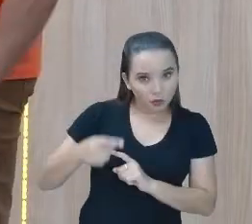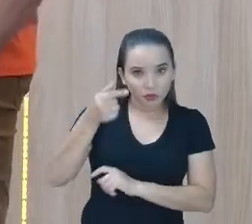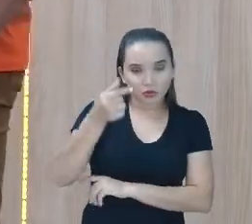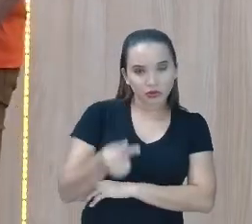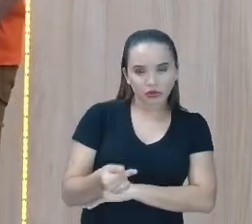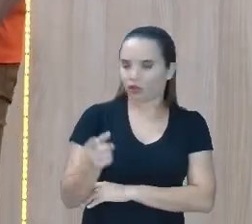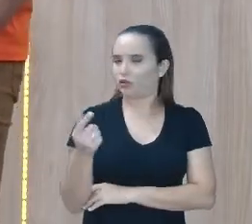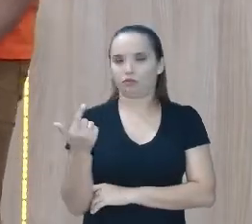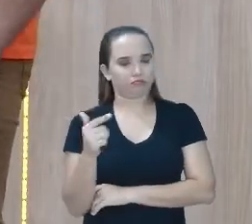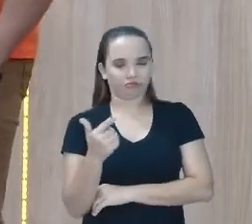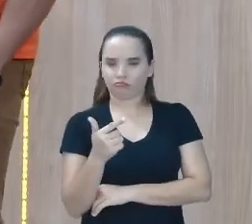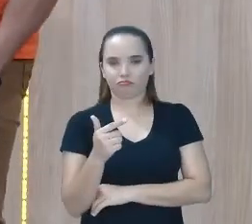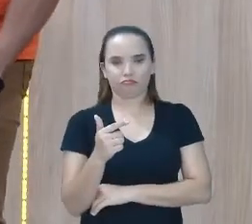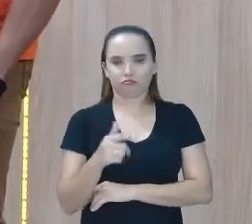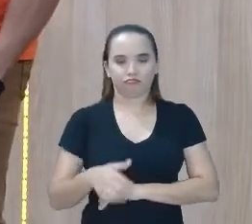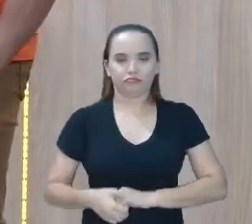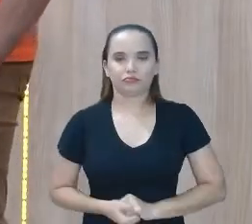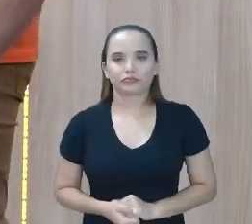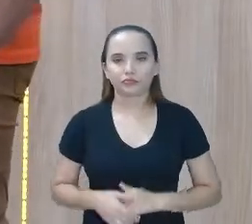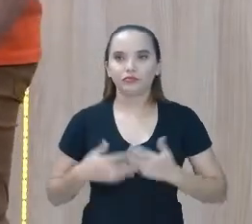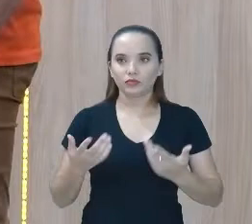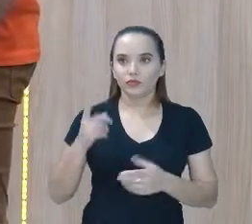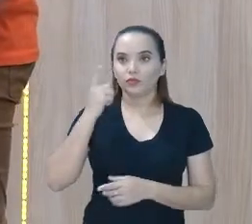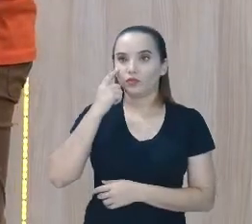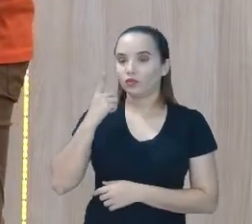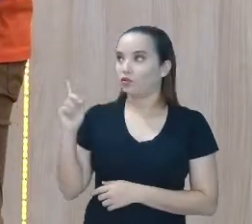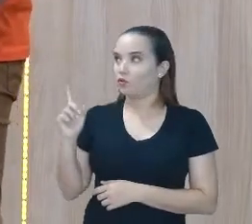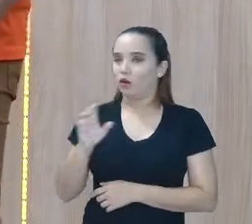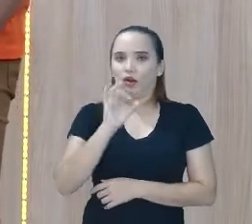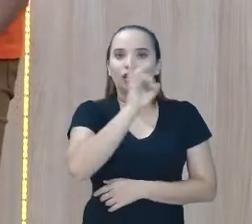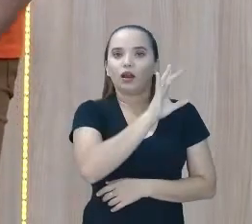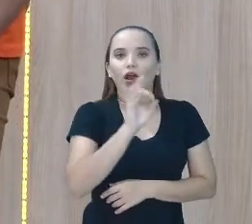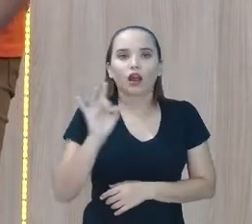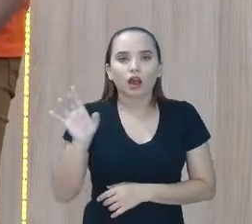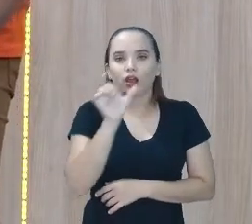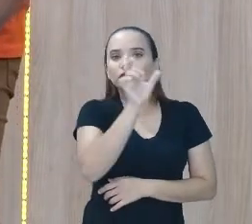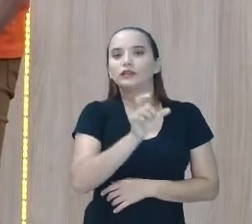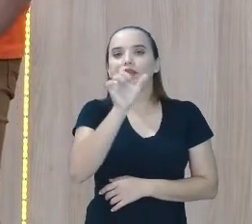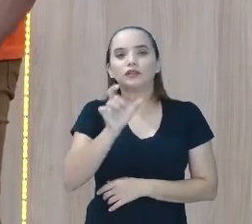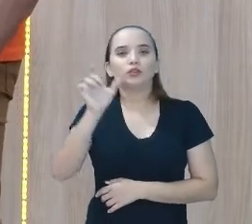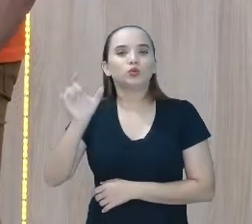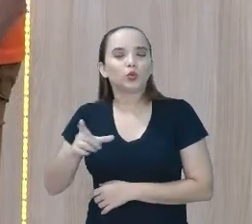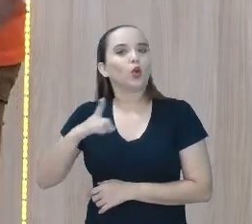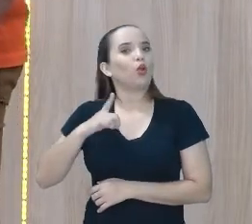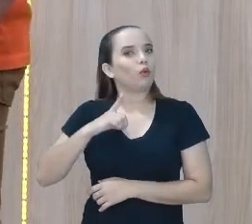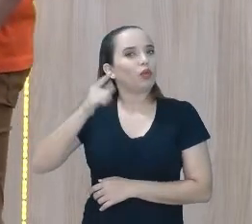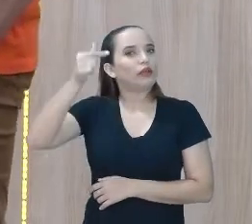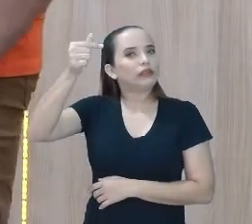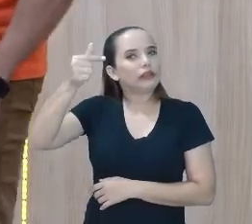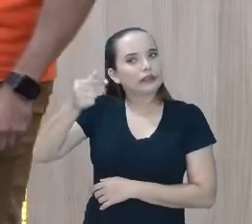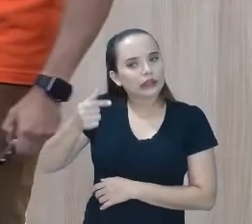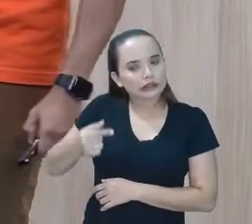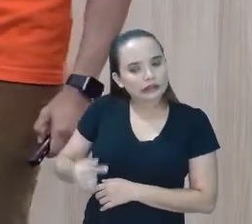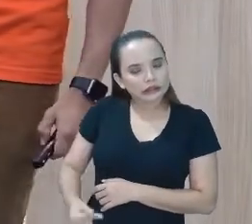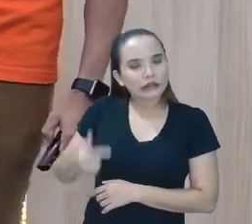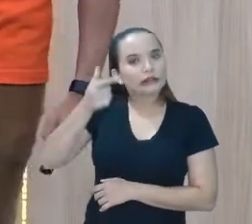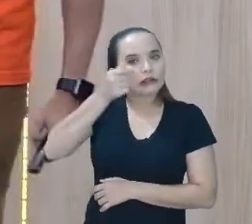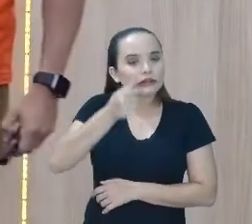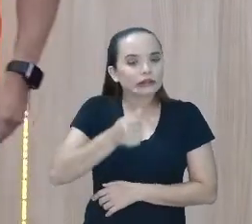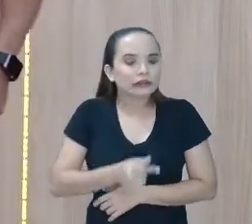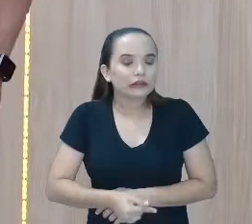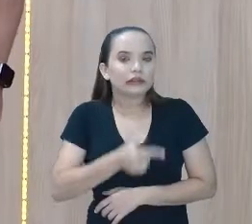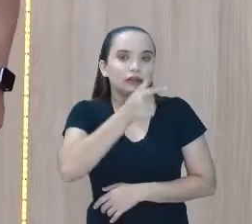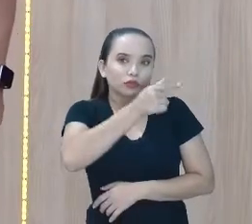certo? Então eu tenho aí, ó, para cada coluna, certo? Eu tenho números que variam aí de 7 em 7. E a pergunta